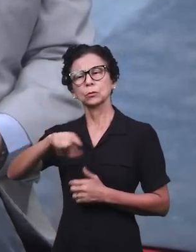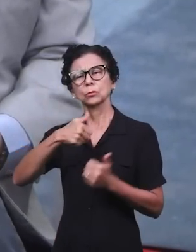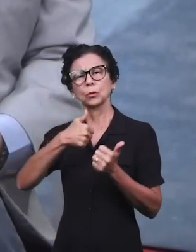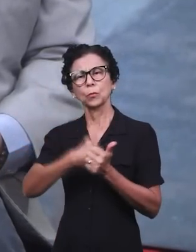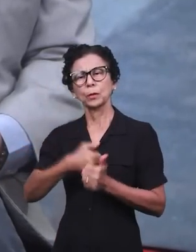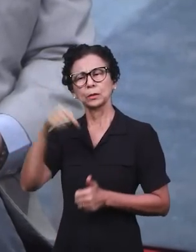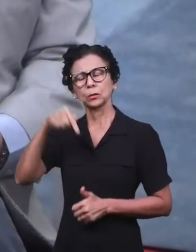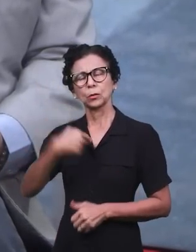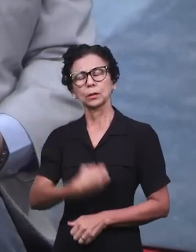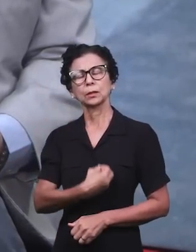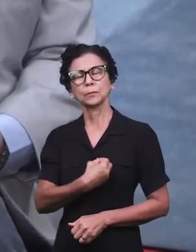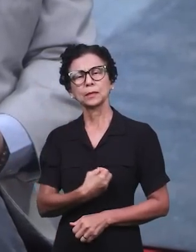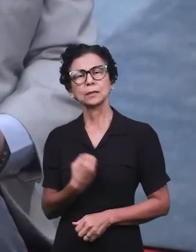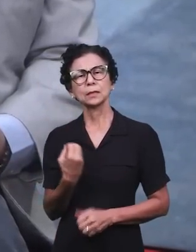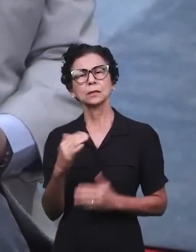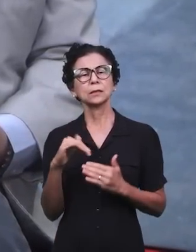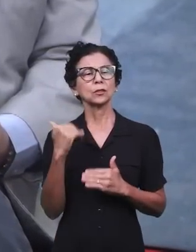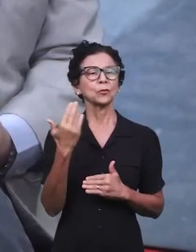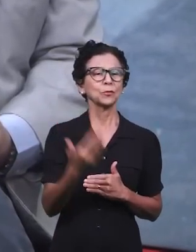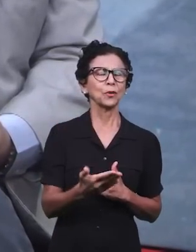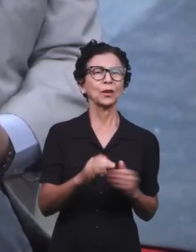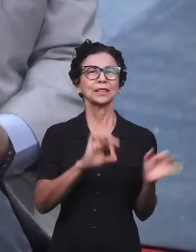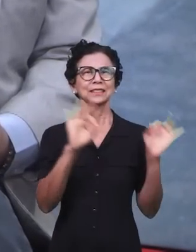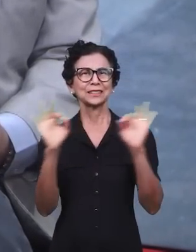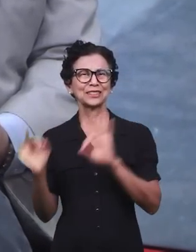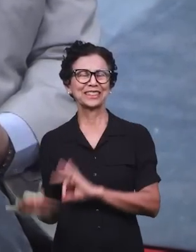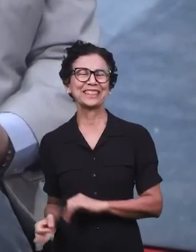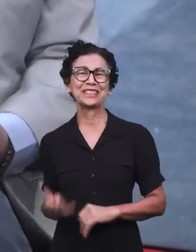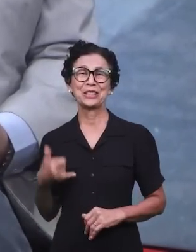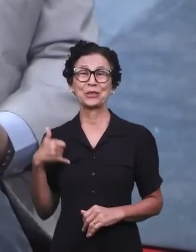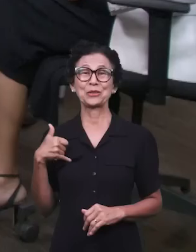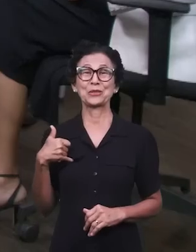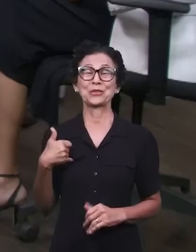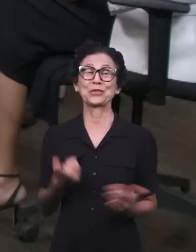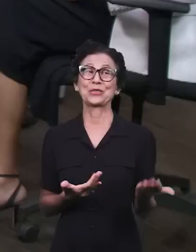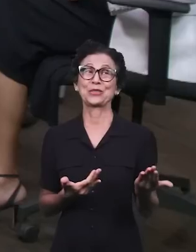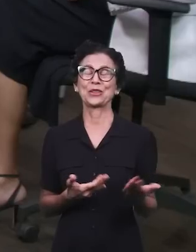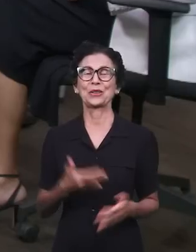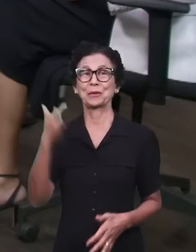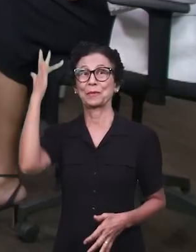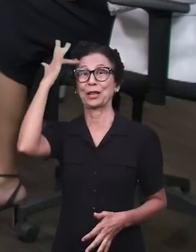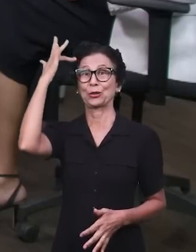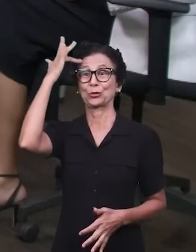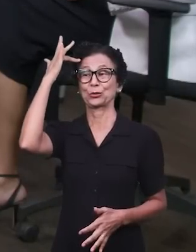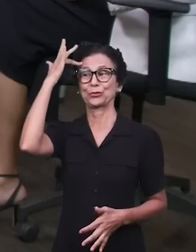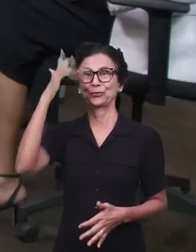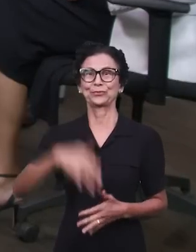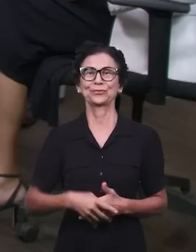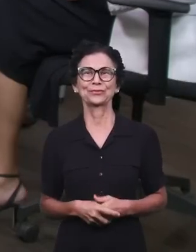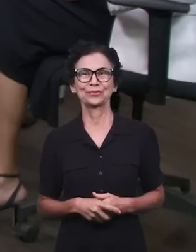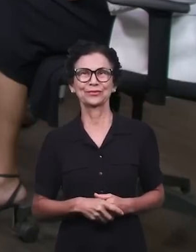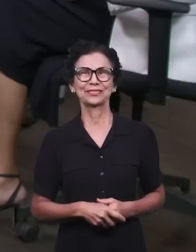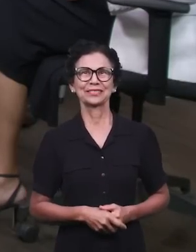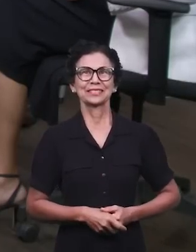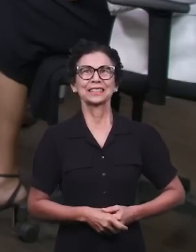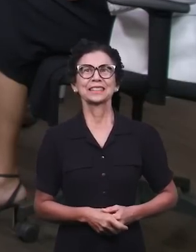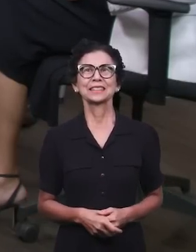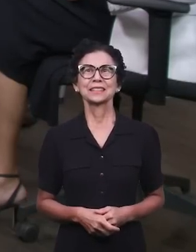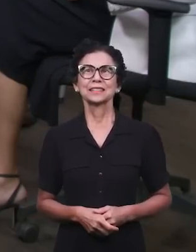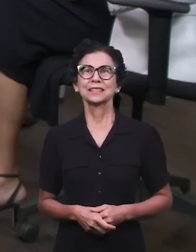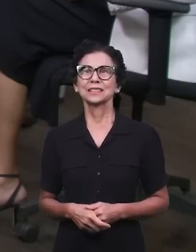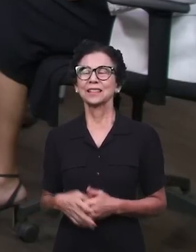conosco, jovens de idades acumuladas, Isso. A paz do Senhor. Dentre os jovens presentes no estúdio, a minha